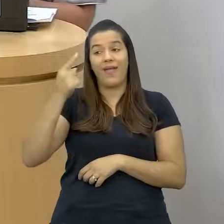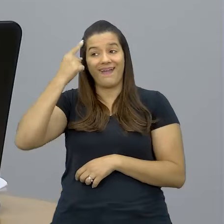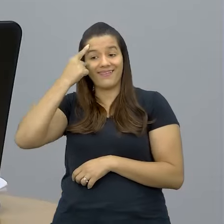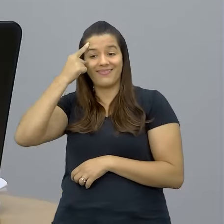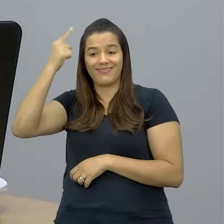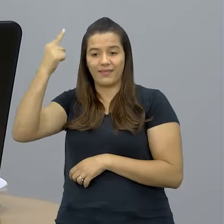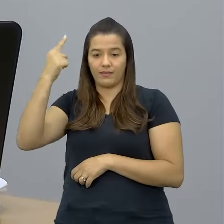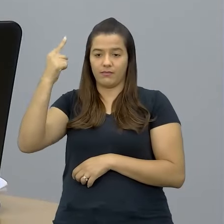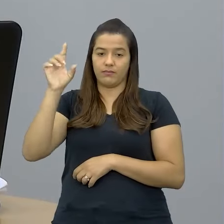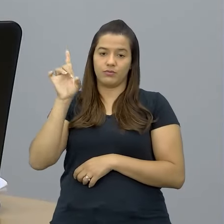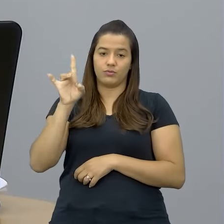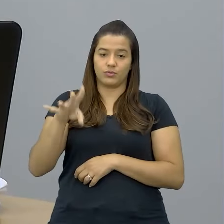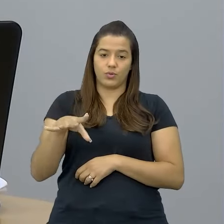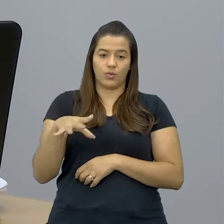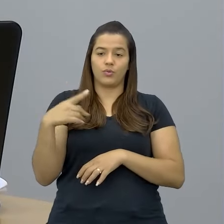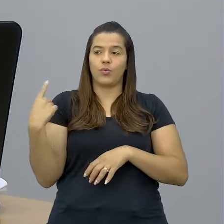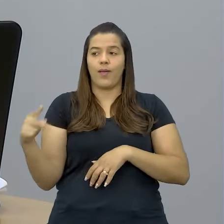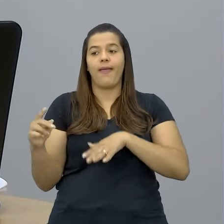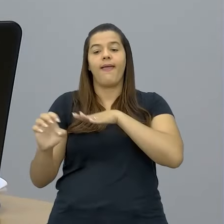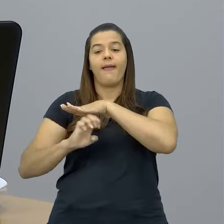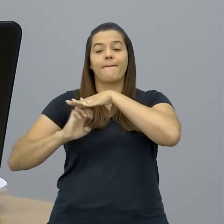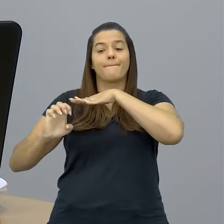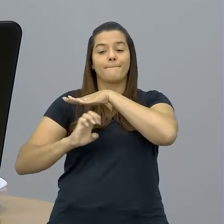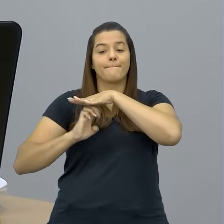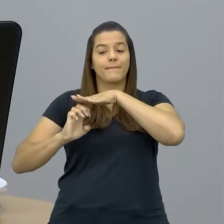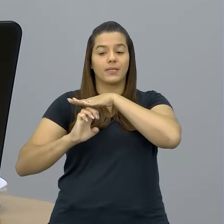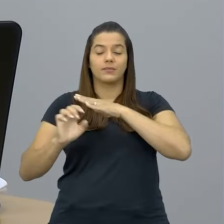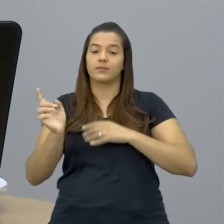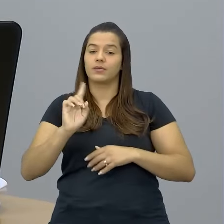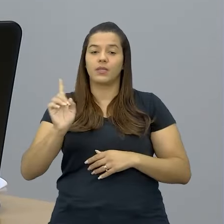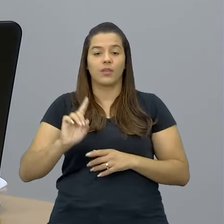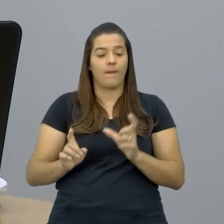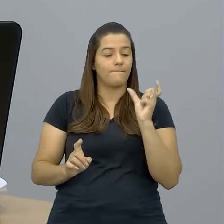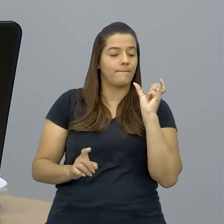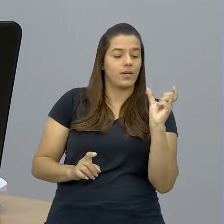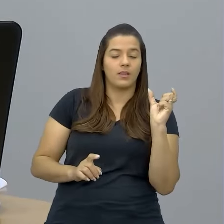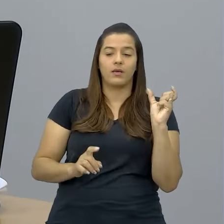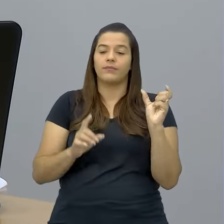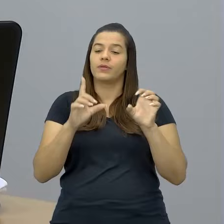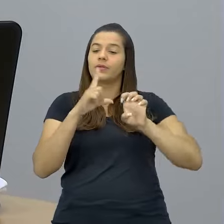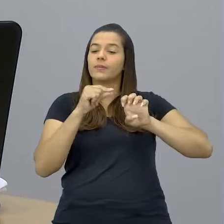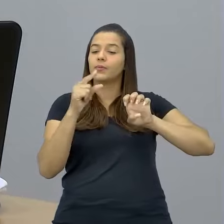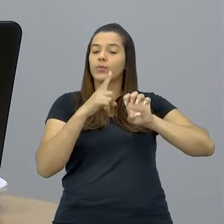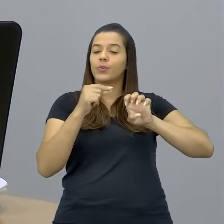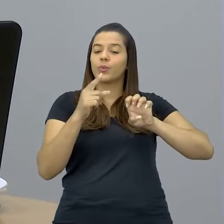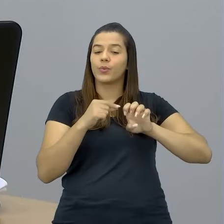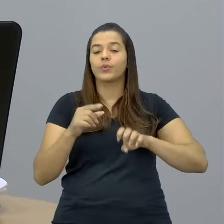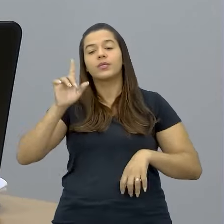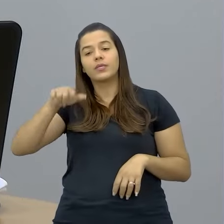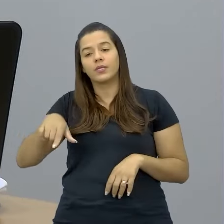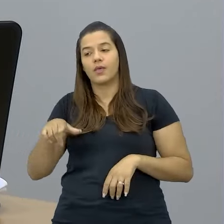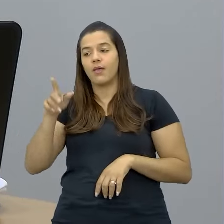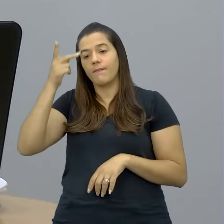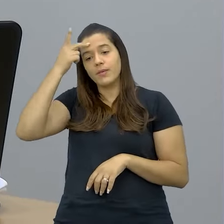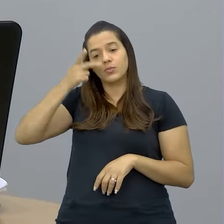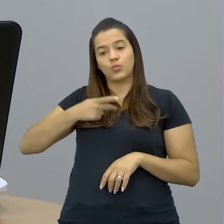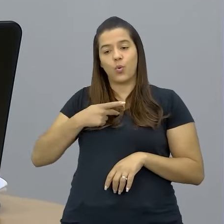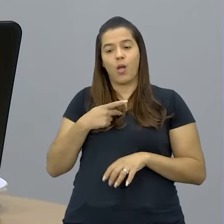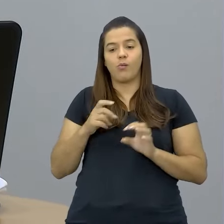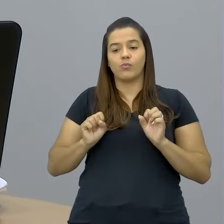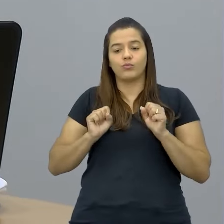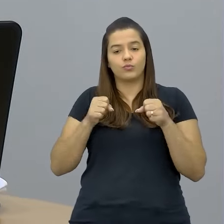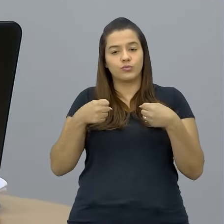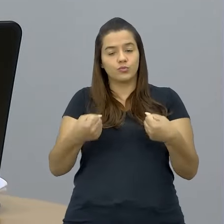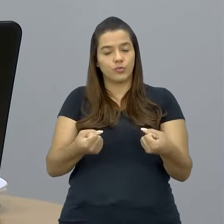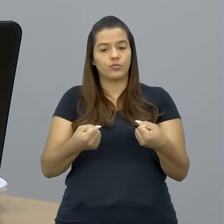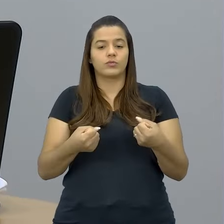que realmente vem por detrás dessa palavra, né, do empreendedorismo. O investimento pessoal. No material, ele